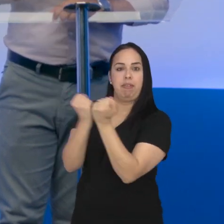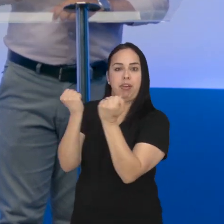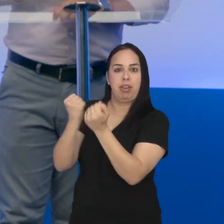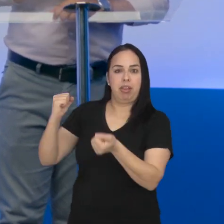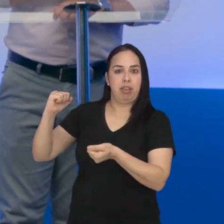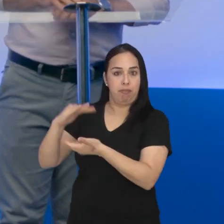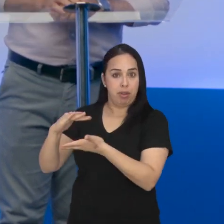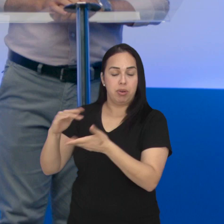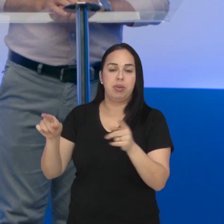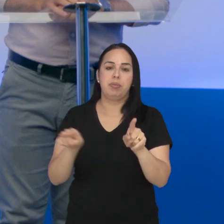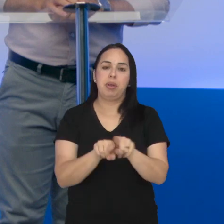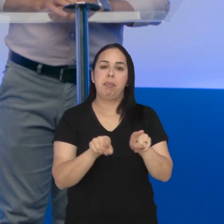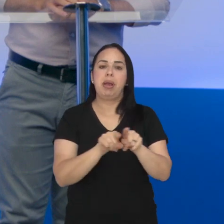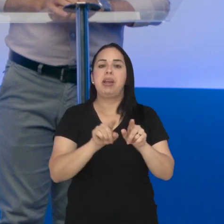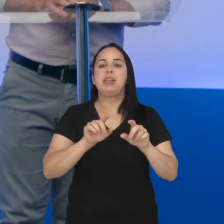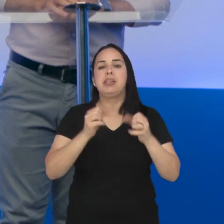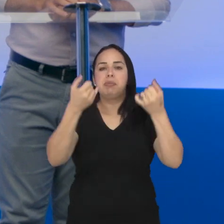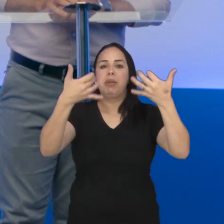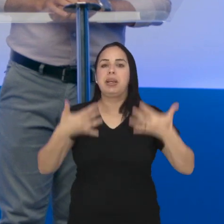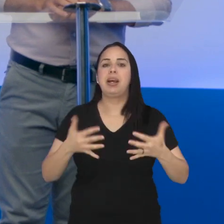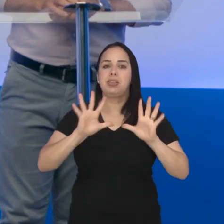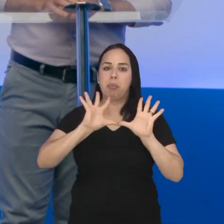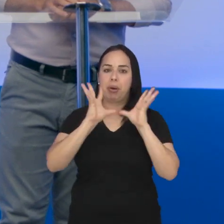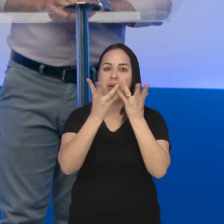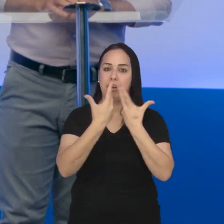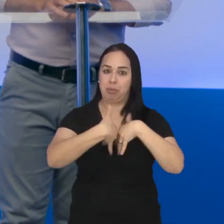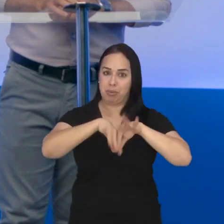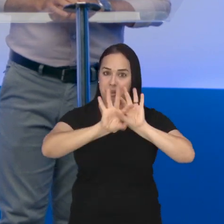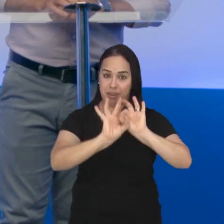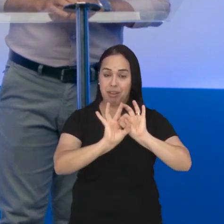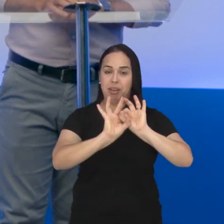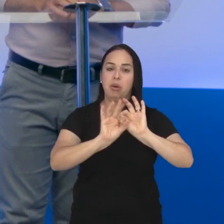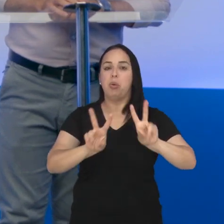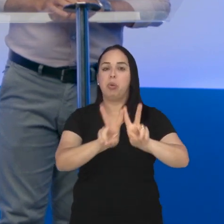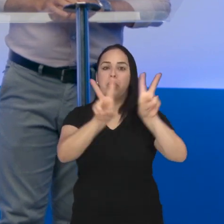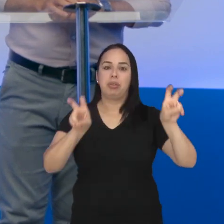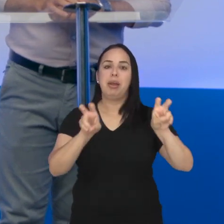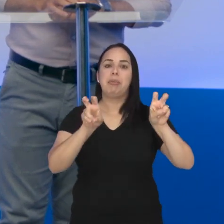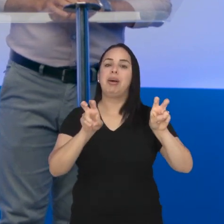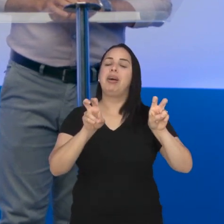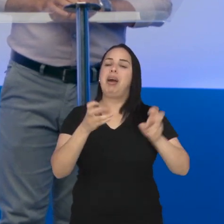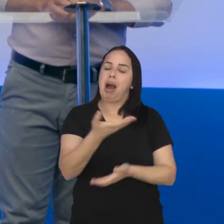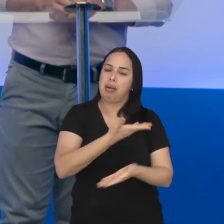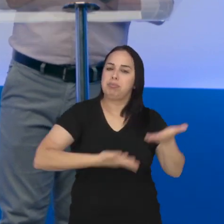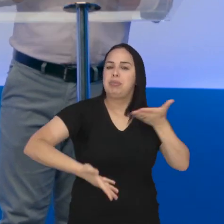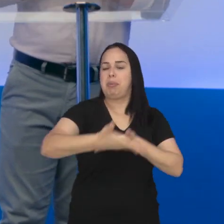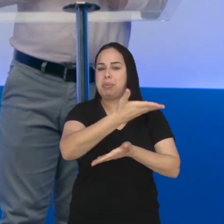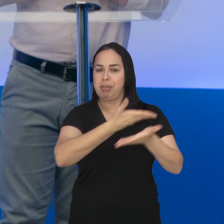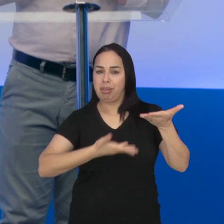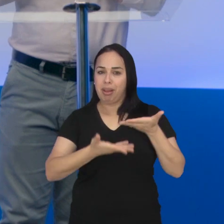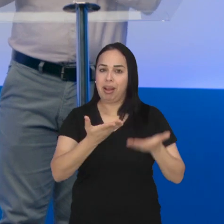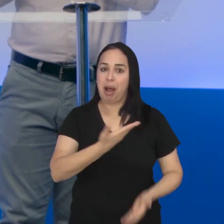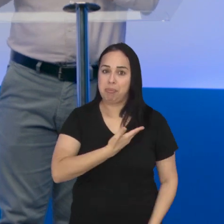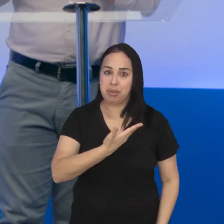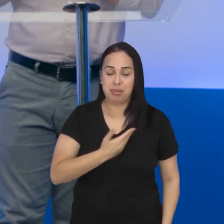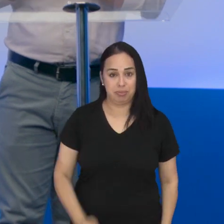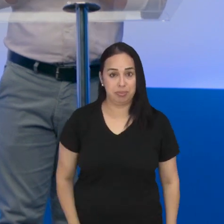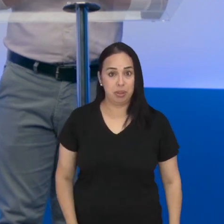Também comentar sobre a campanha da Fraternidade deste ano, que teve como tema Fraternidade e Amizade Social. E olha só,